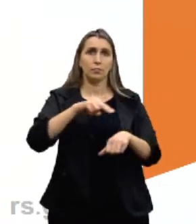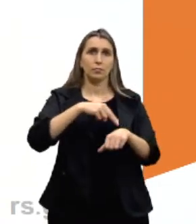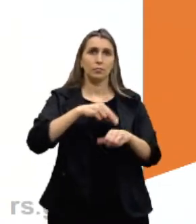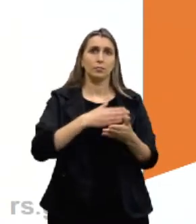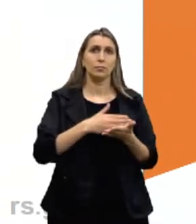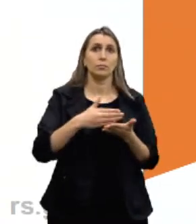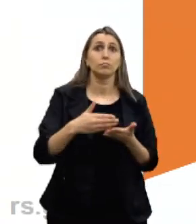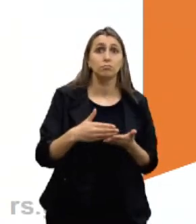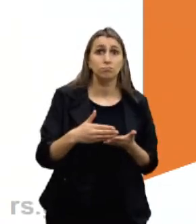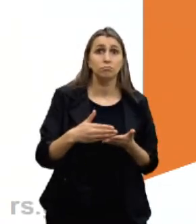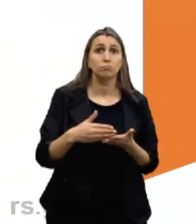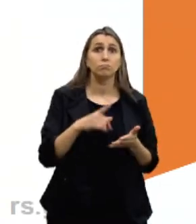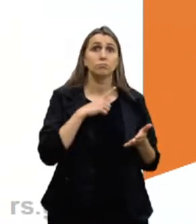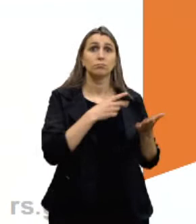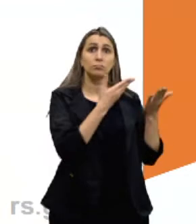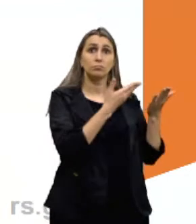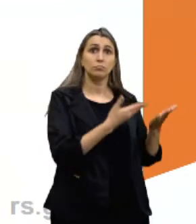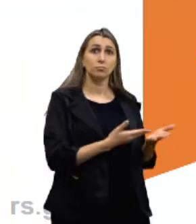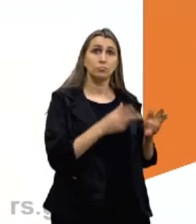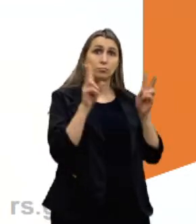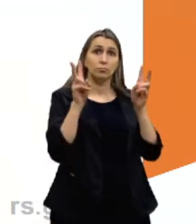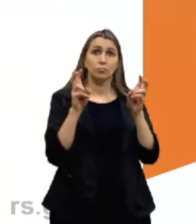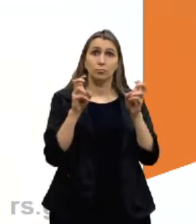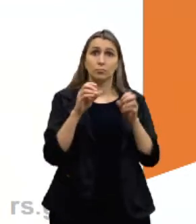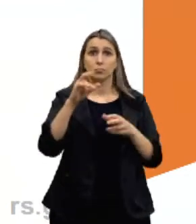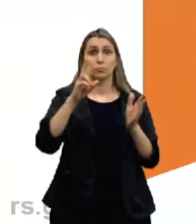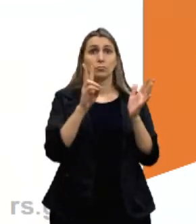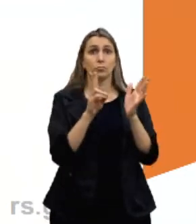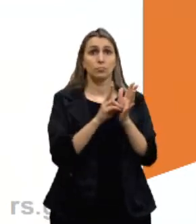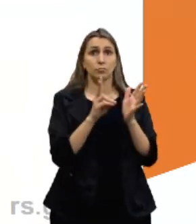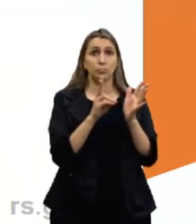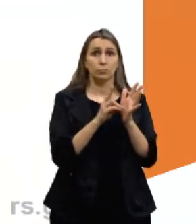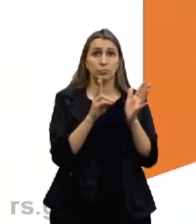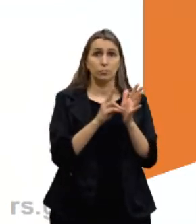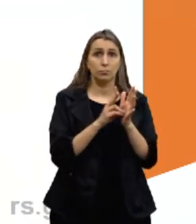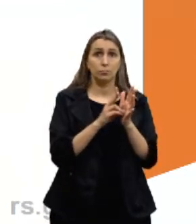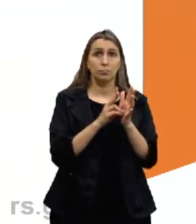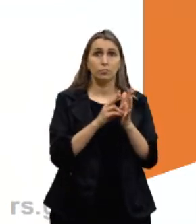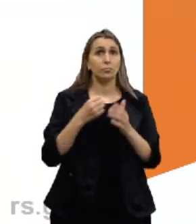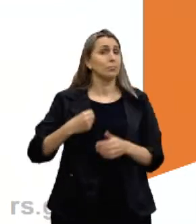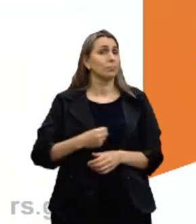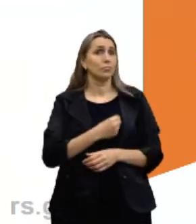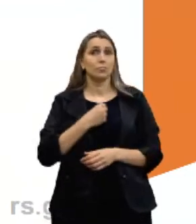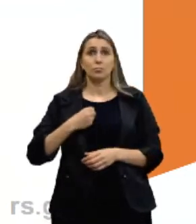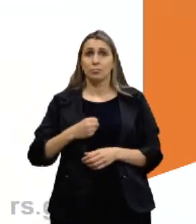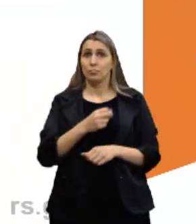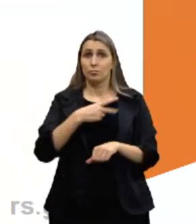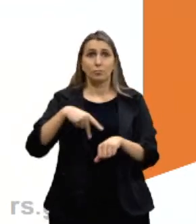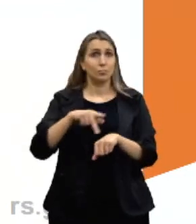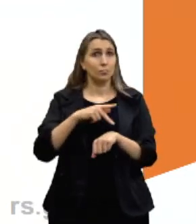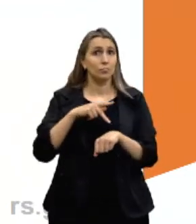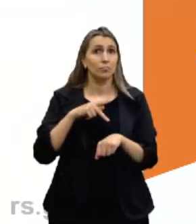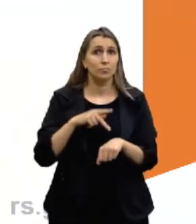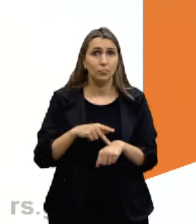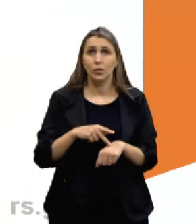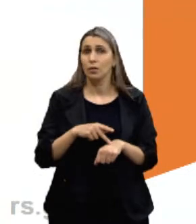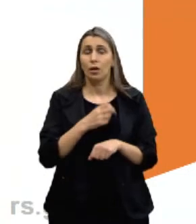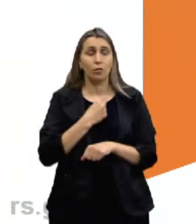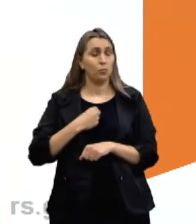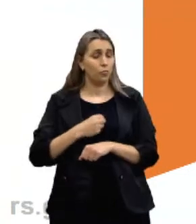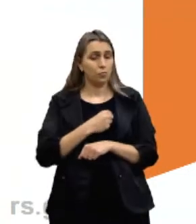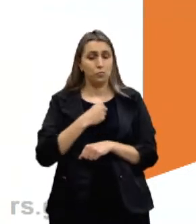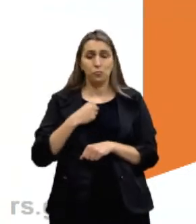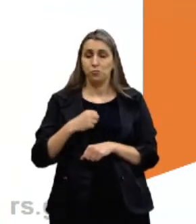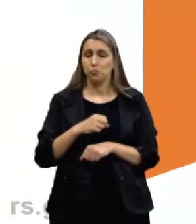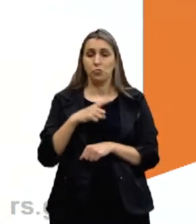bom então o que que a gente vai ter ali de tema o índio a saudade da Pátria né ó que